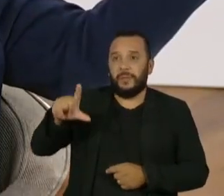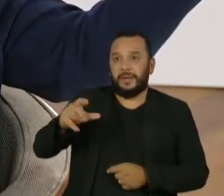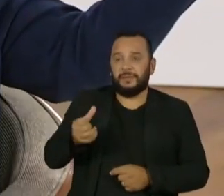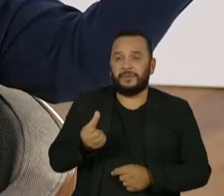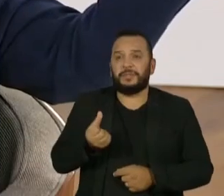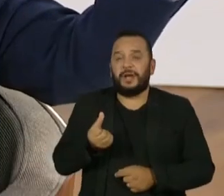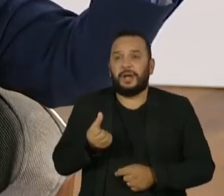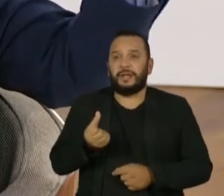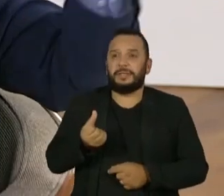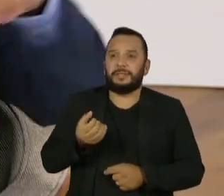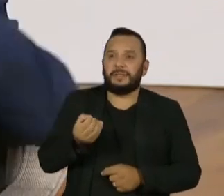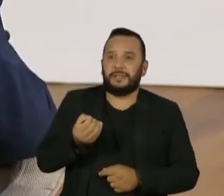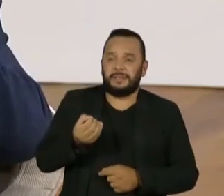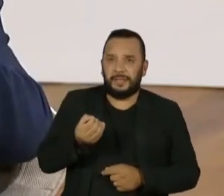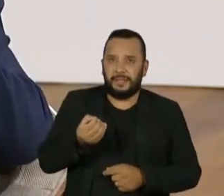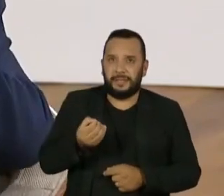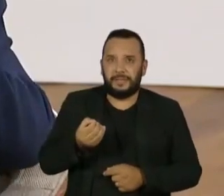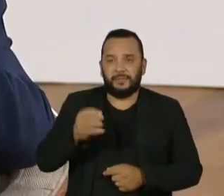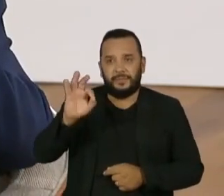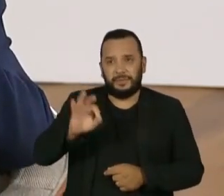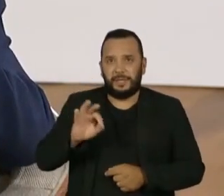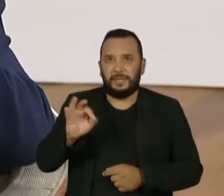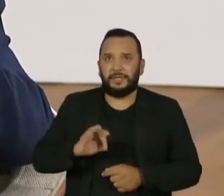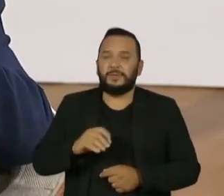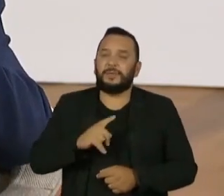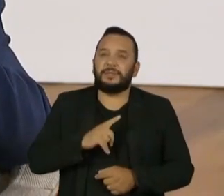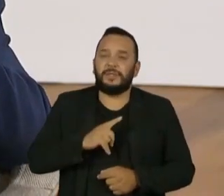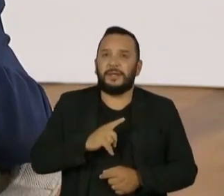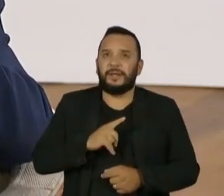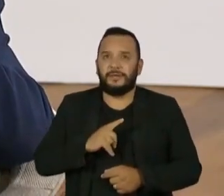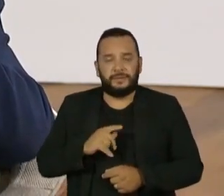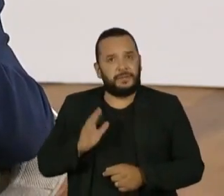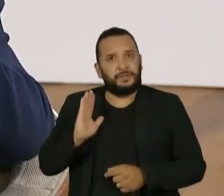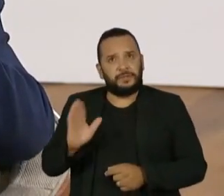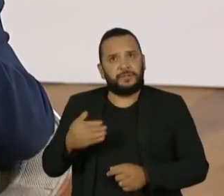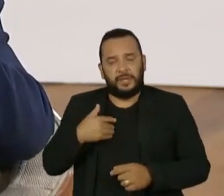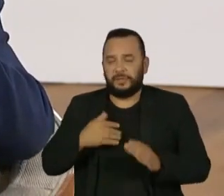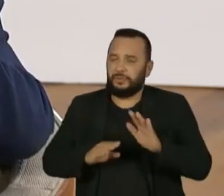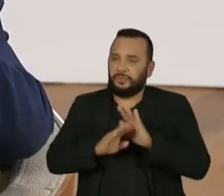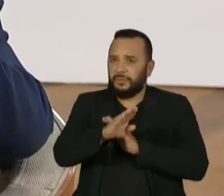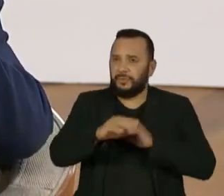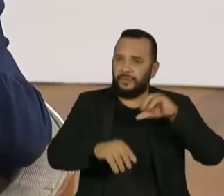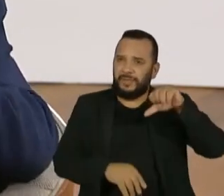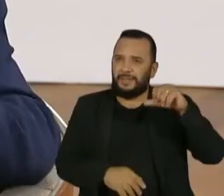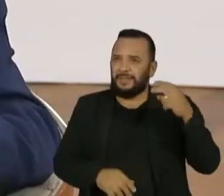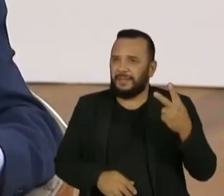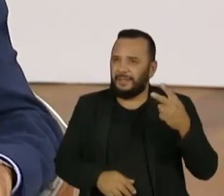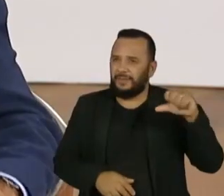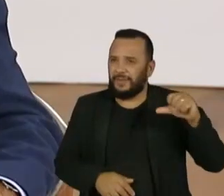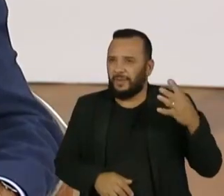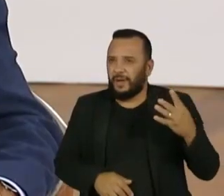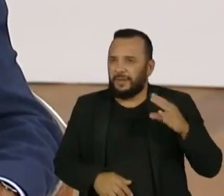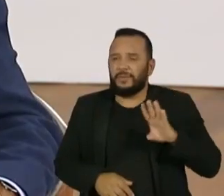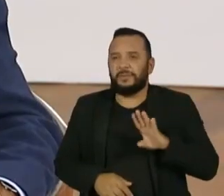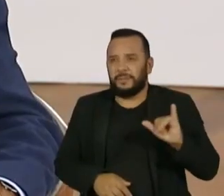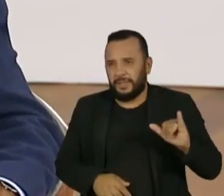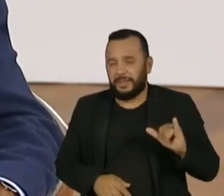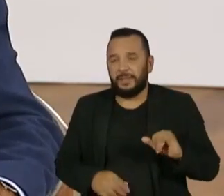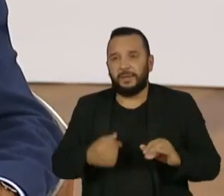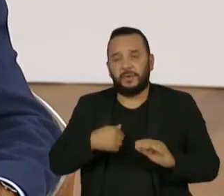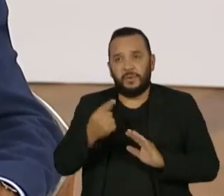a média histórica era 60 bi, subiu em 22 para 93 ou 94 bilhões de reais, e o